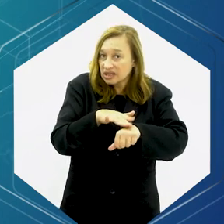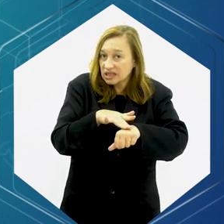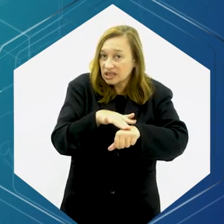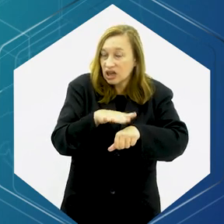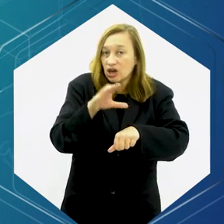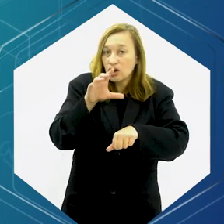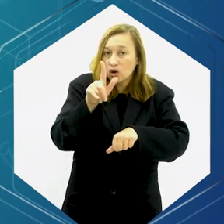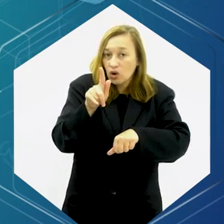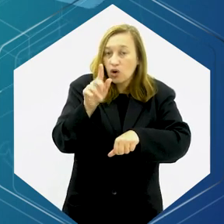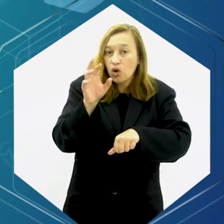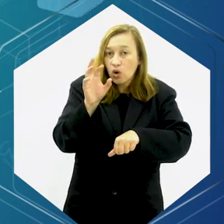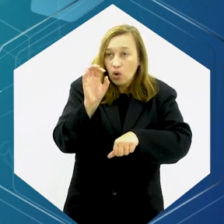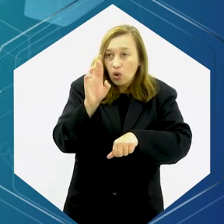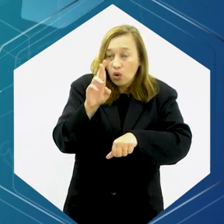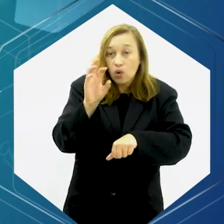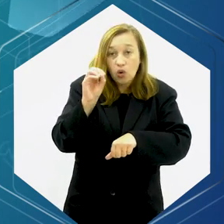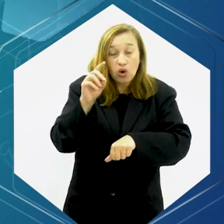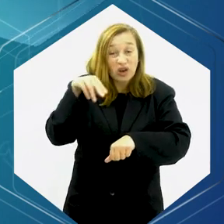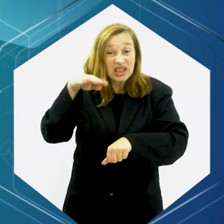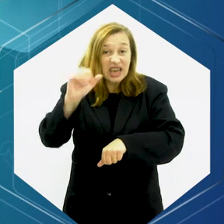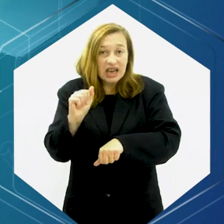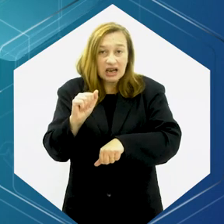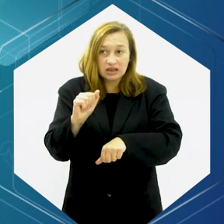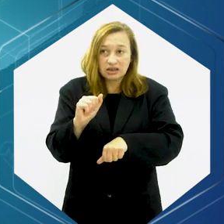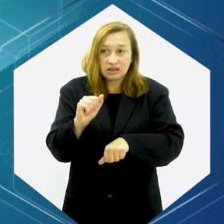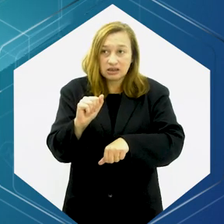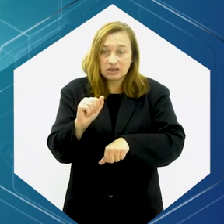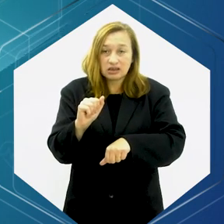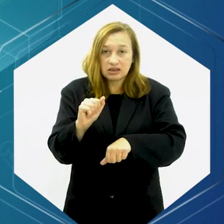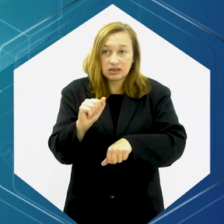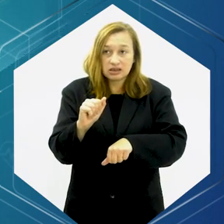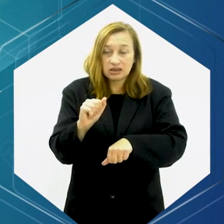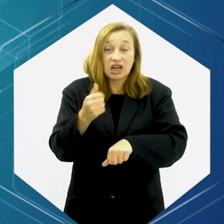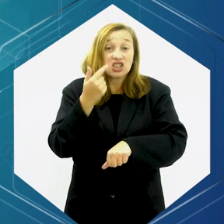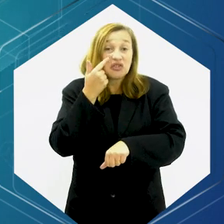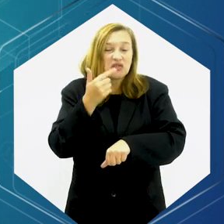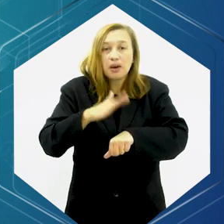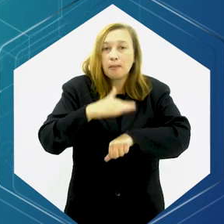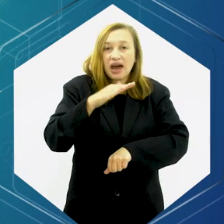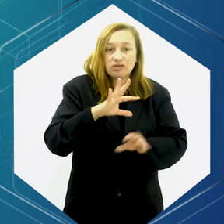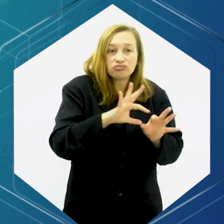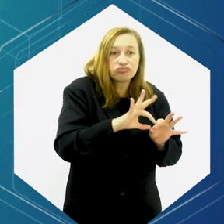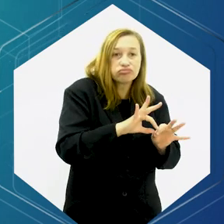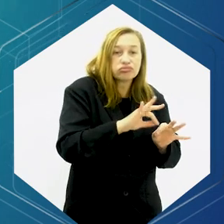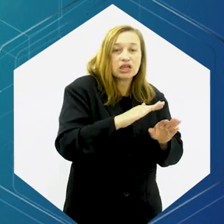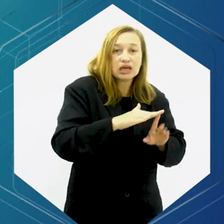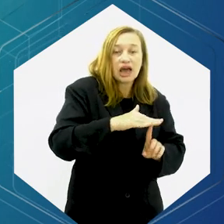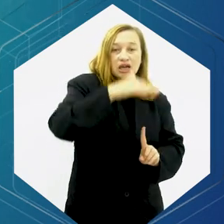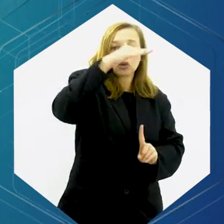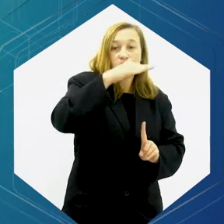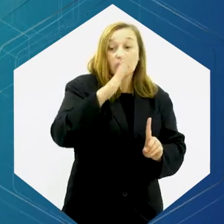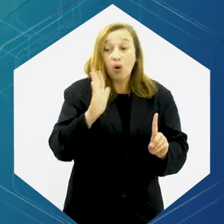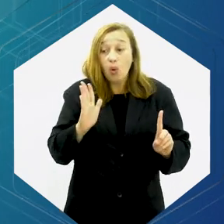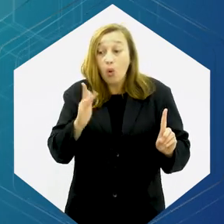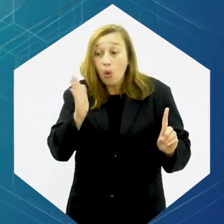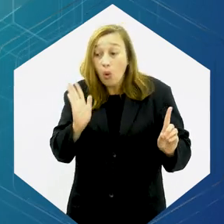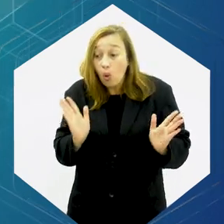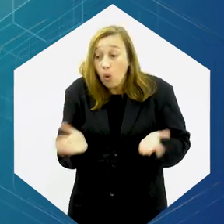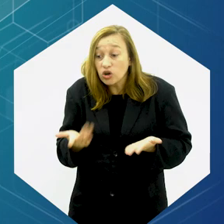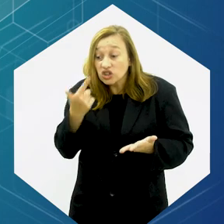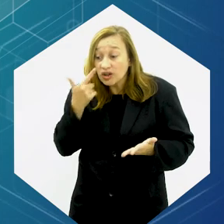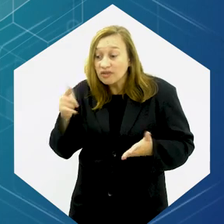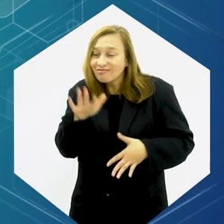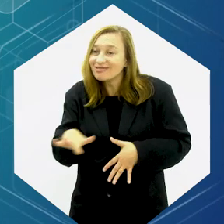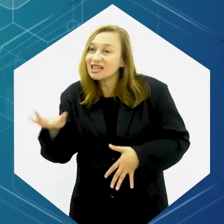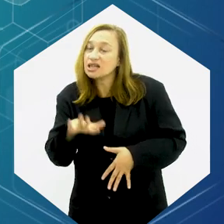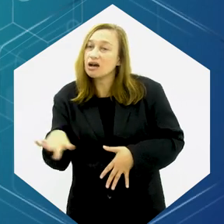transmissíveis que antes a gente via mais em adultos Elas já estão passando também para as crianças Então essas crianças elas estão acumulando né